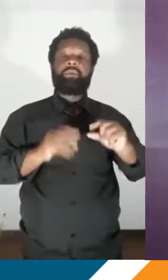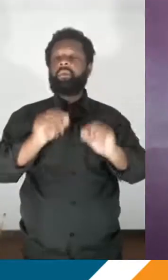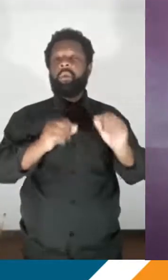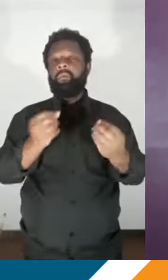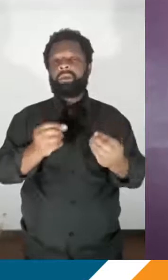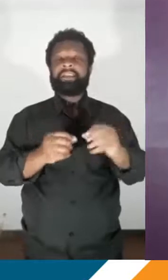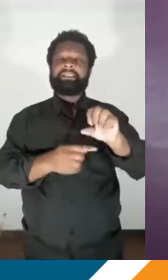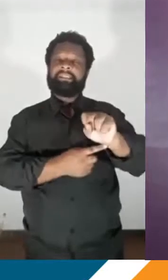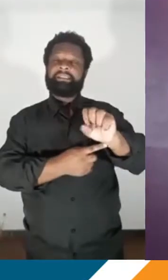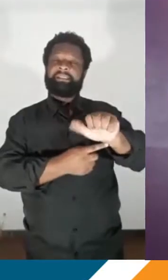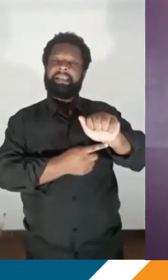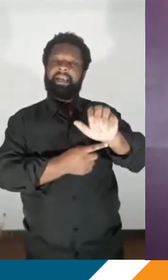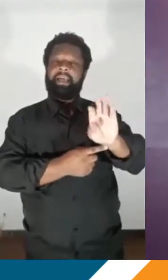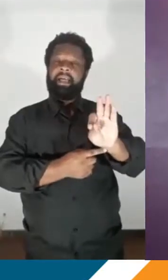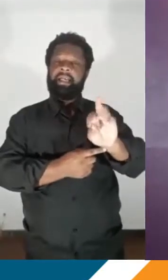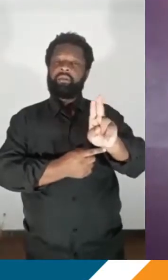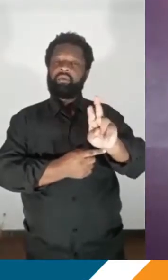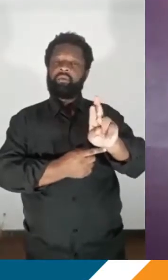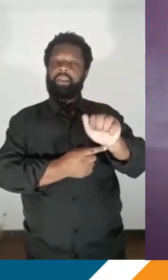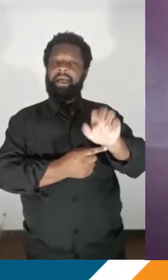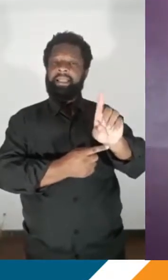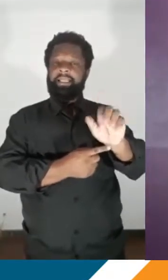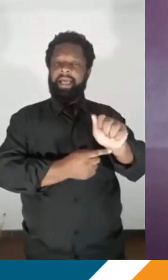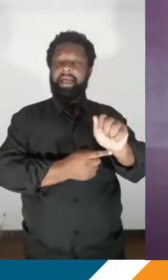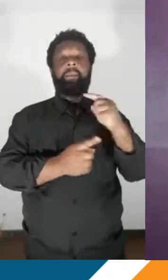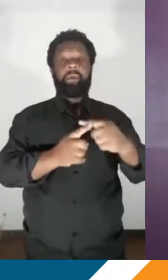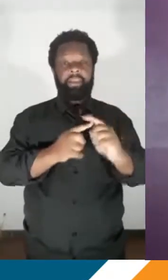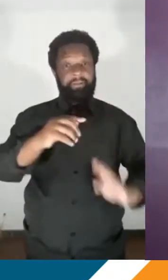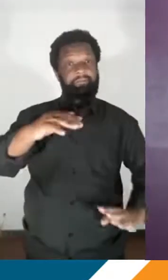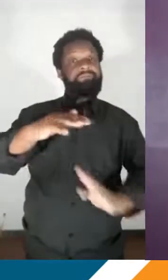uma solução que ela está saturada.